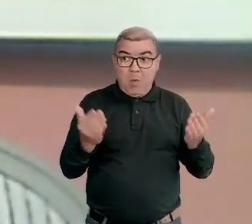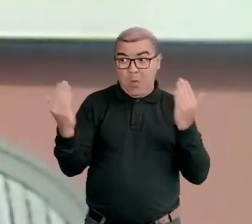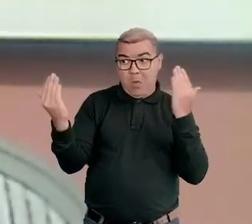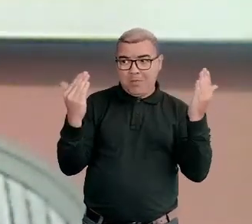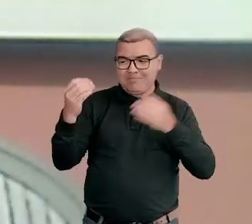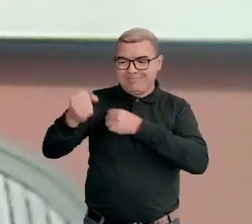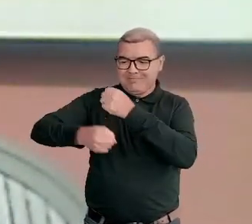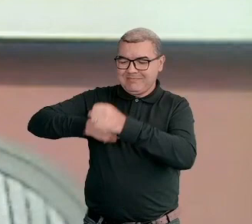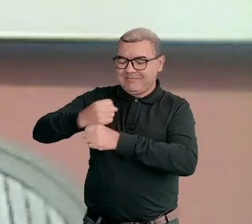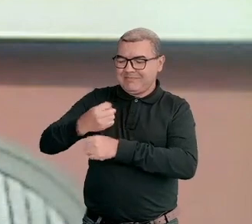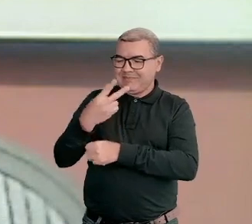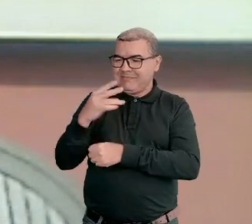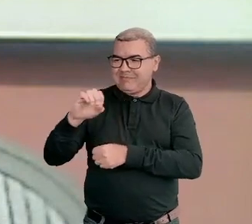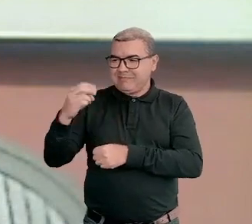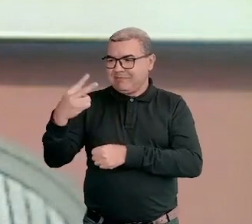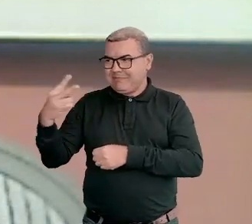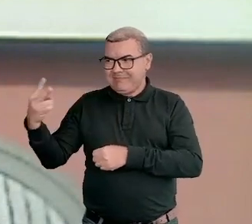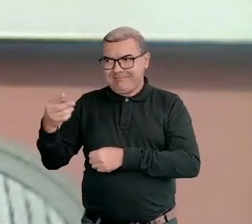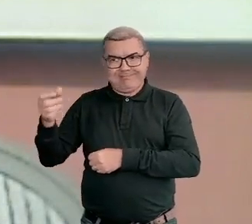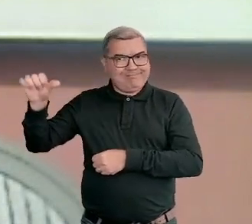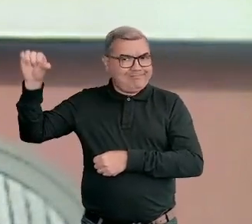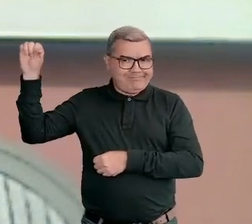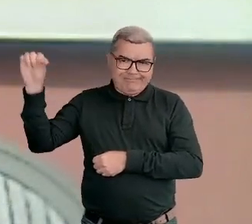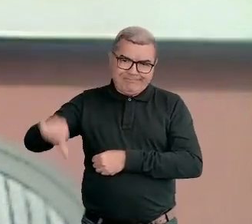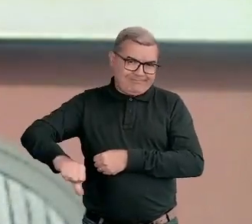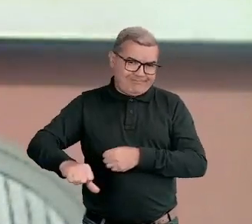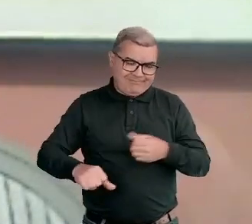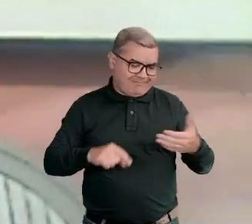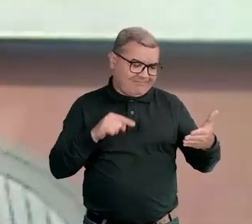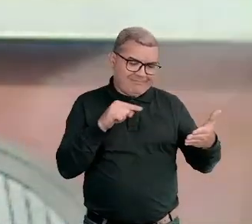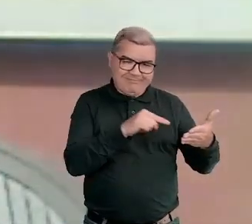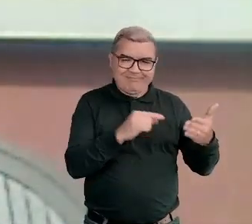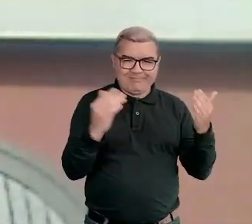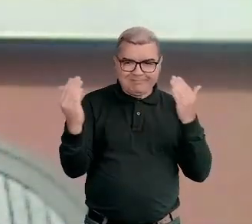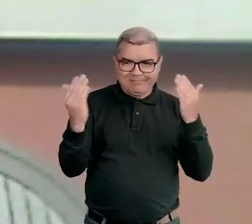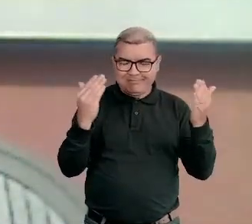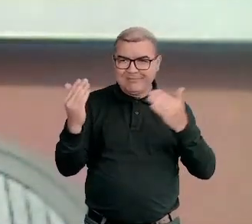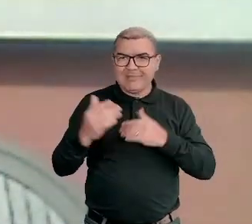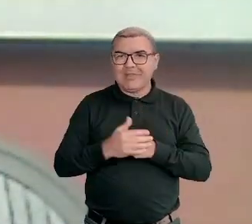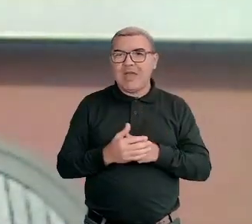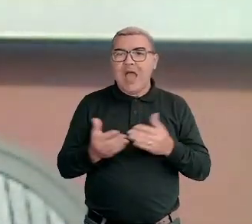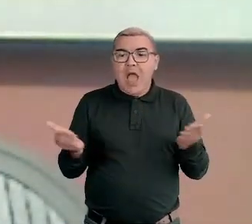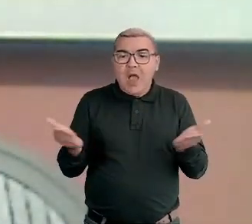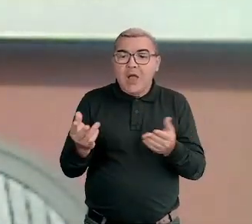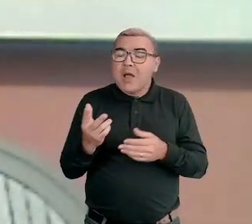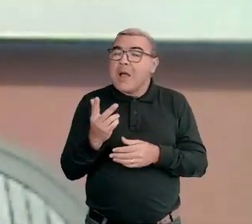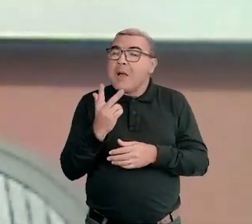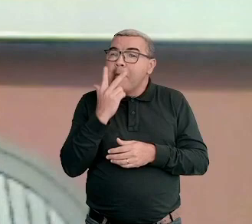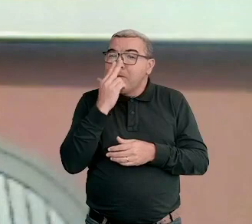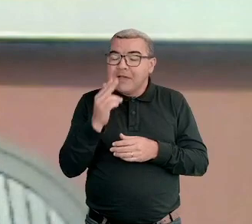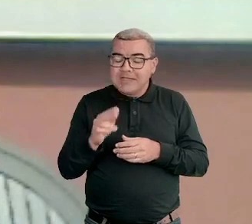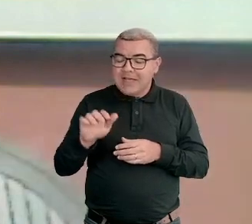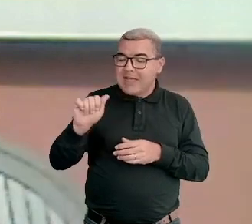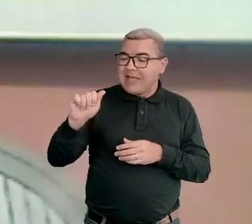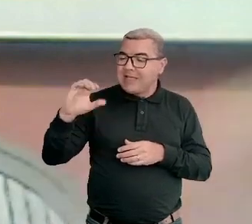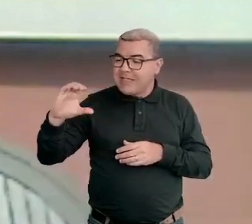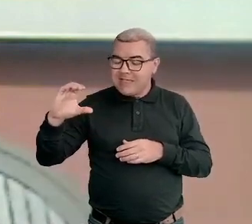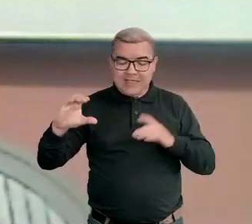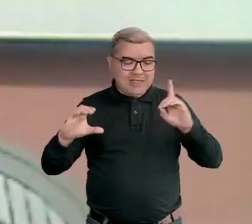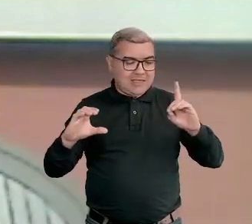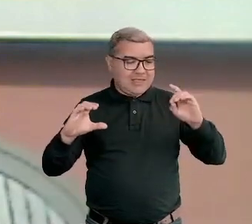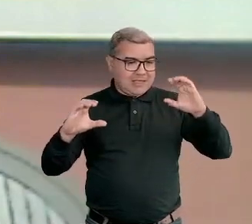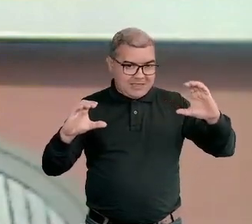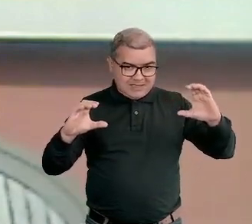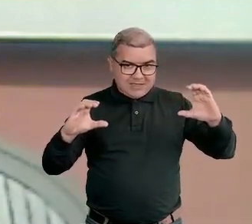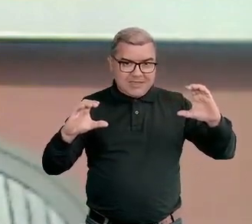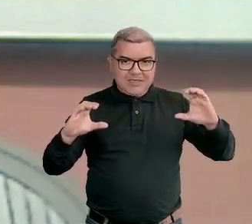estamos vivendo nesse período que separa as nossas vidas. Eu costumo dizer em ACDC, não é antes de Cristo e depois de Cristo, é